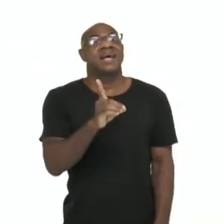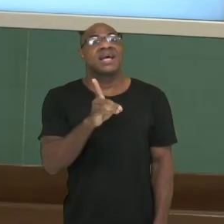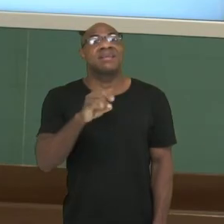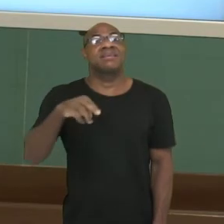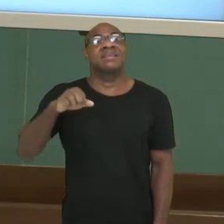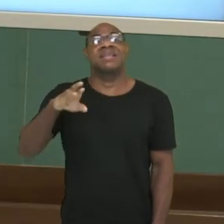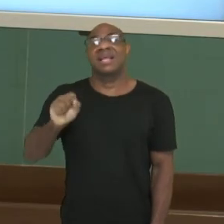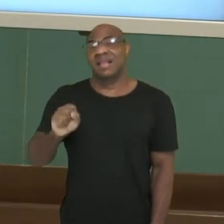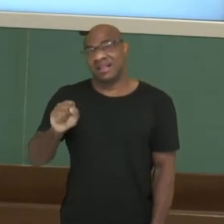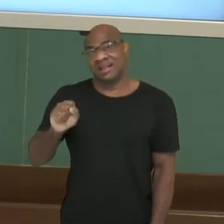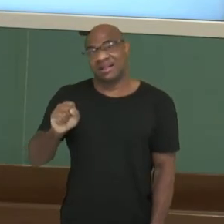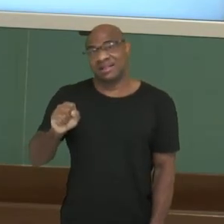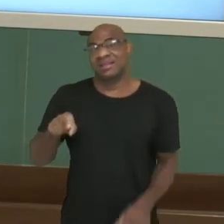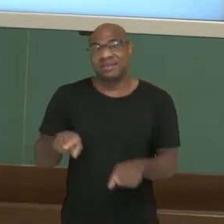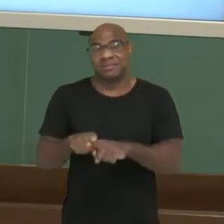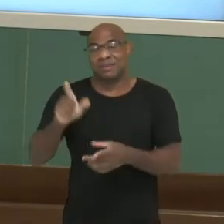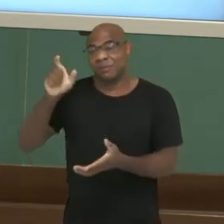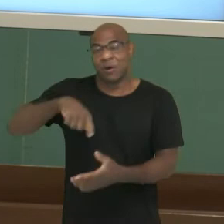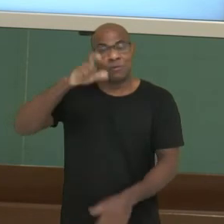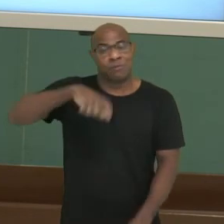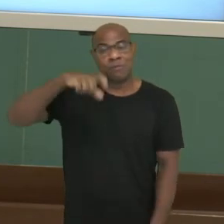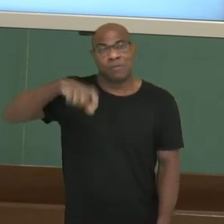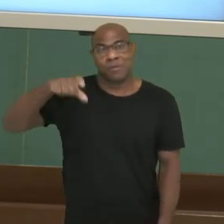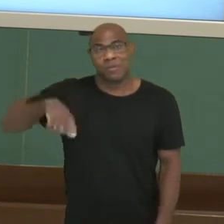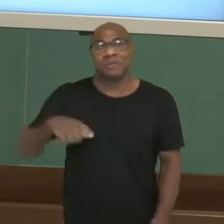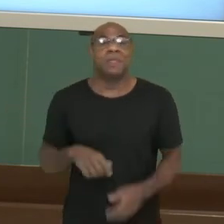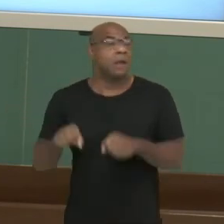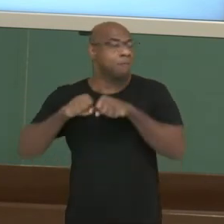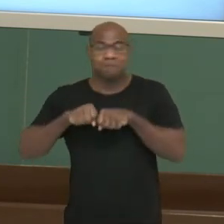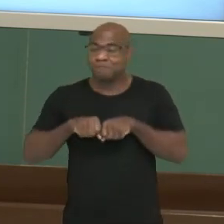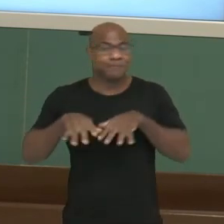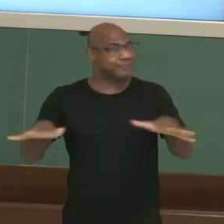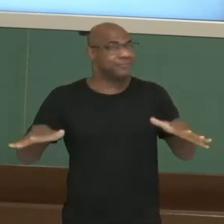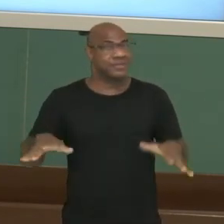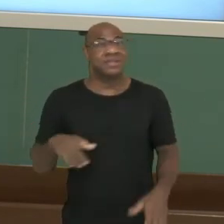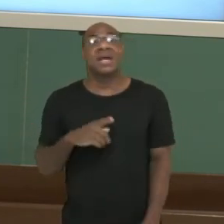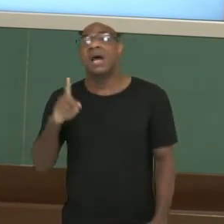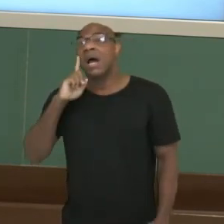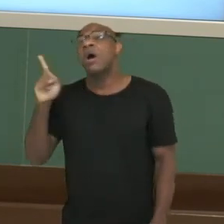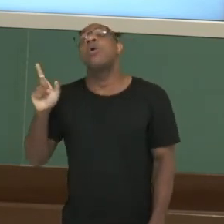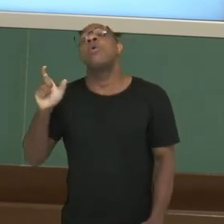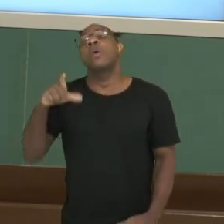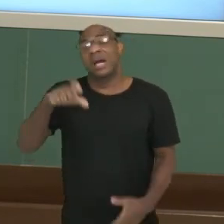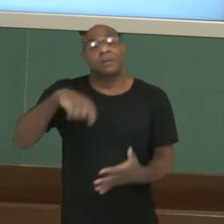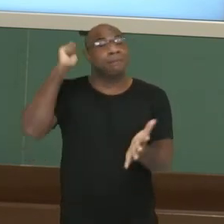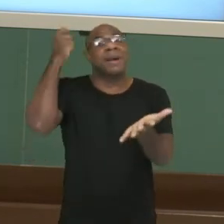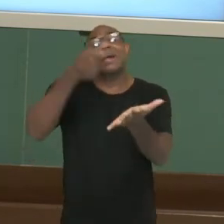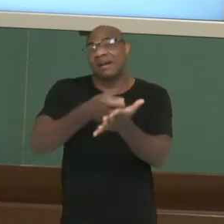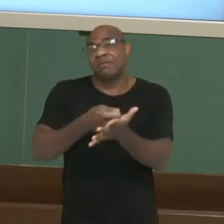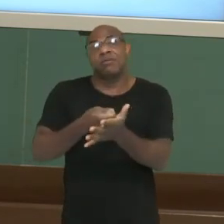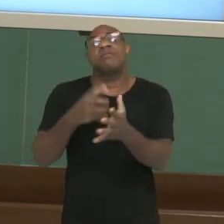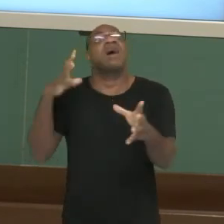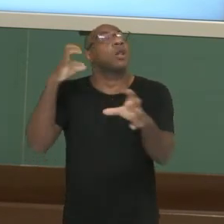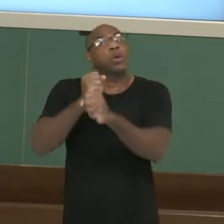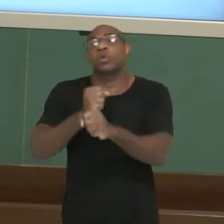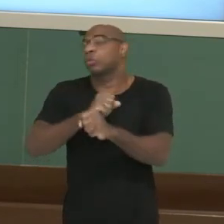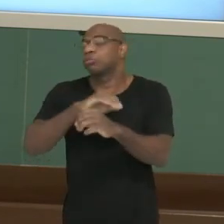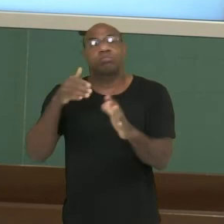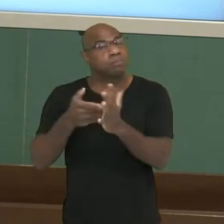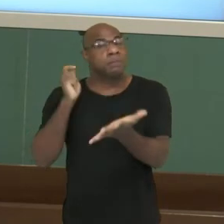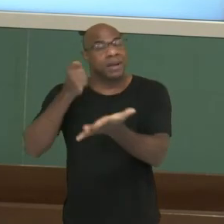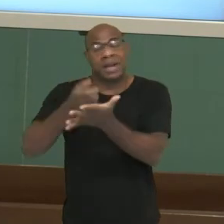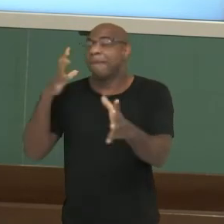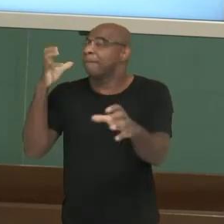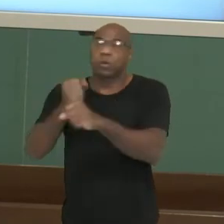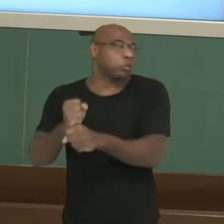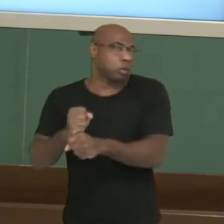empresário Horácio Klabin. O cartão exigia o pagamento integral da fatura. Então, passou o cartão, na